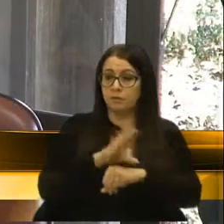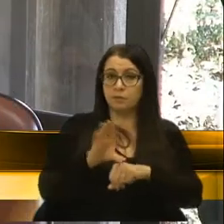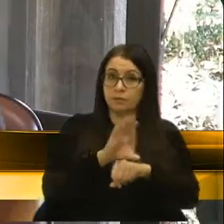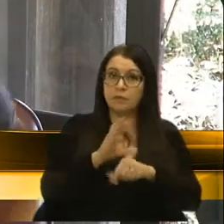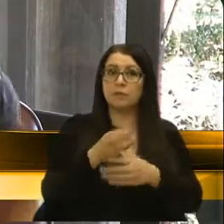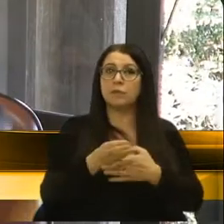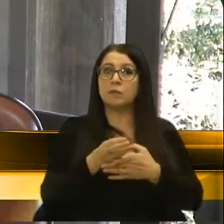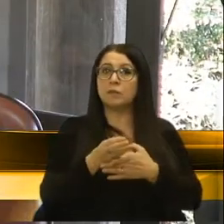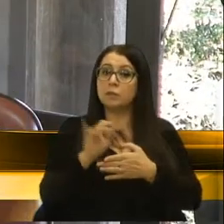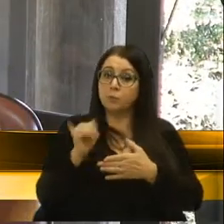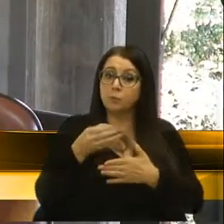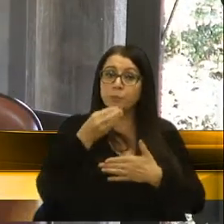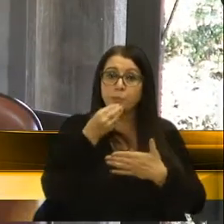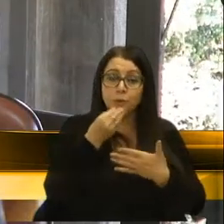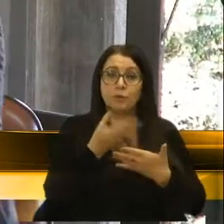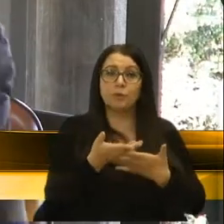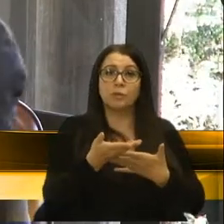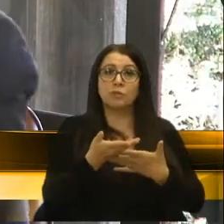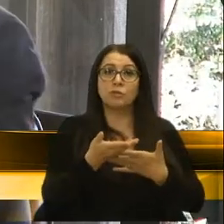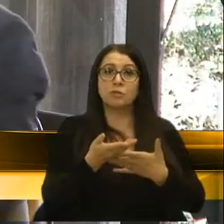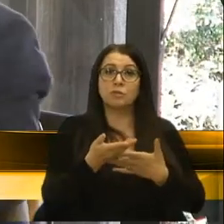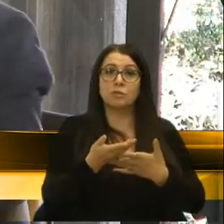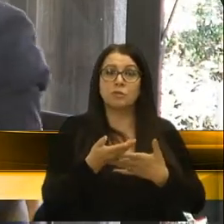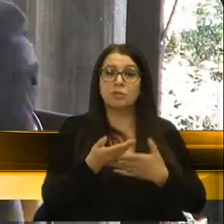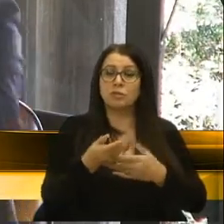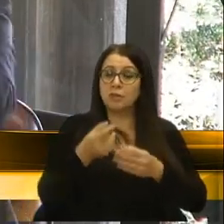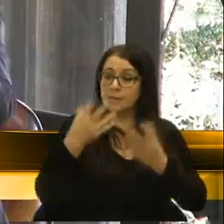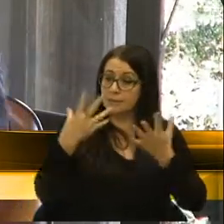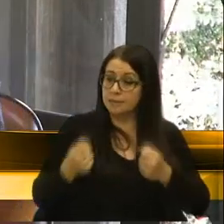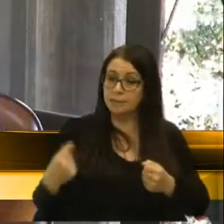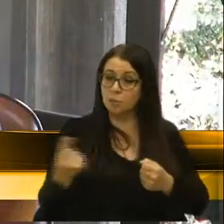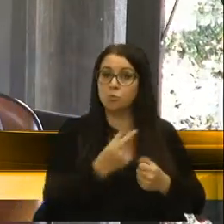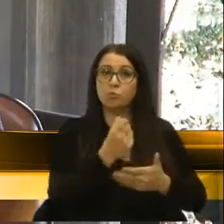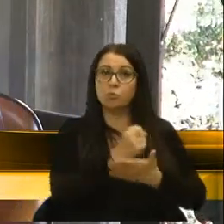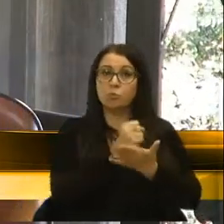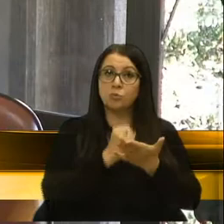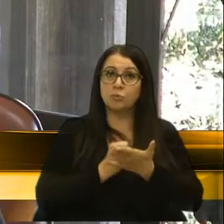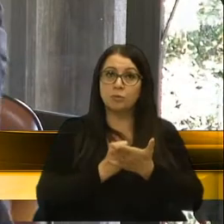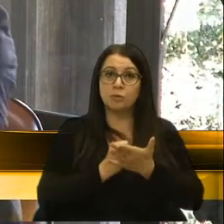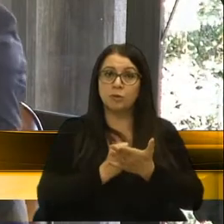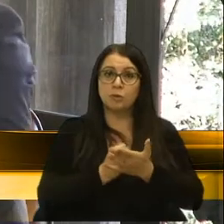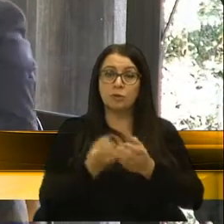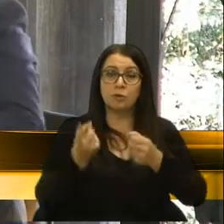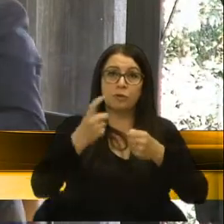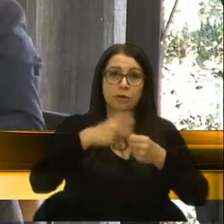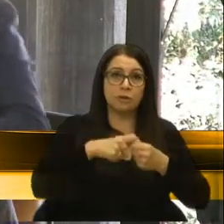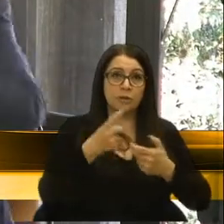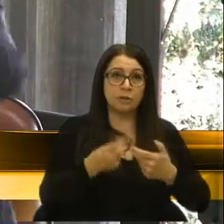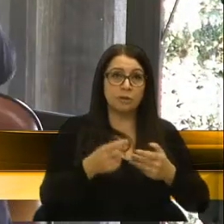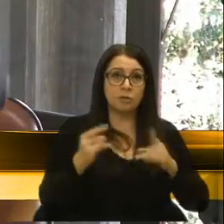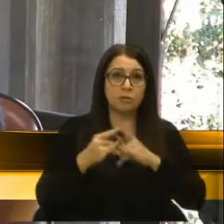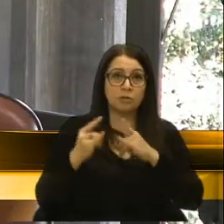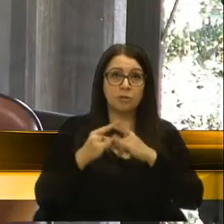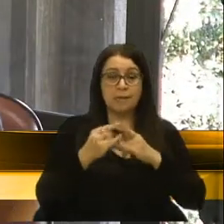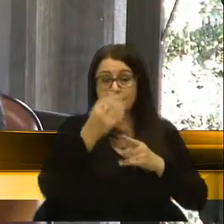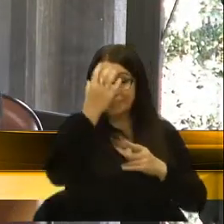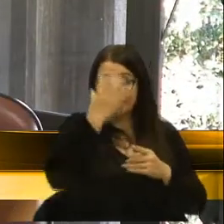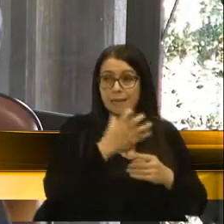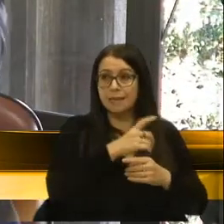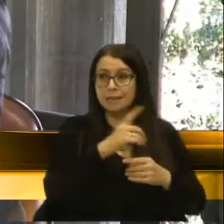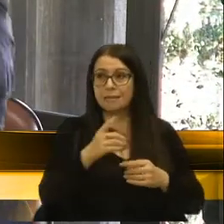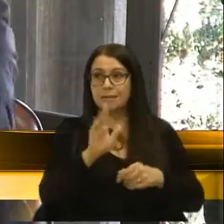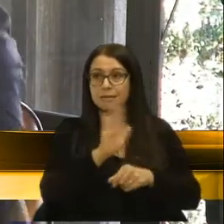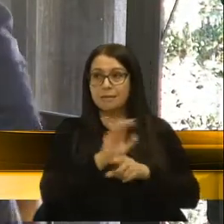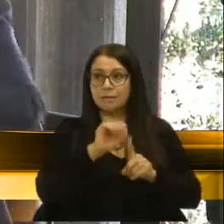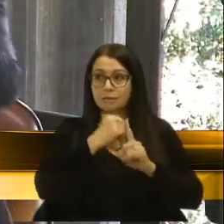constitucionalidade, a oportunidade, a conveniência de contratar, de conveniar com uma entidade tão séria de assistência